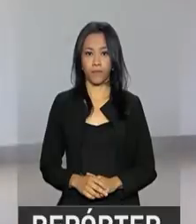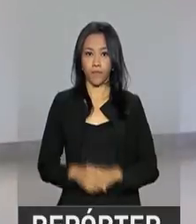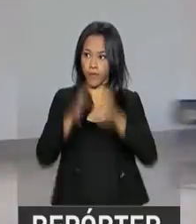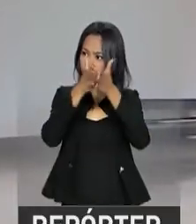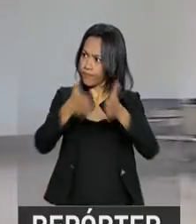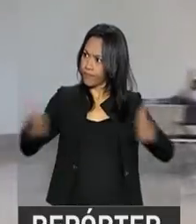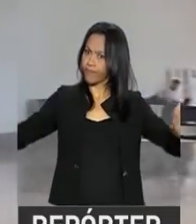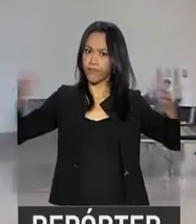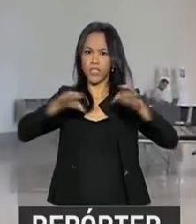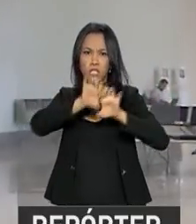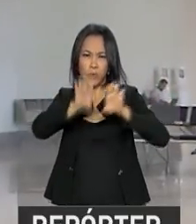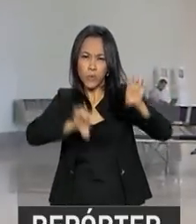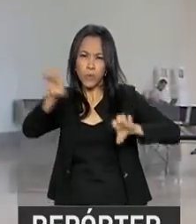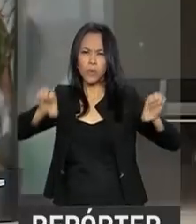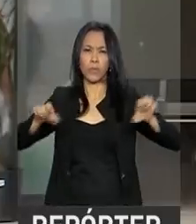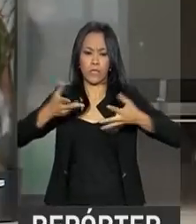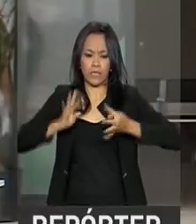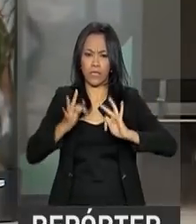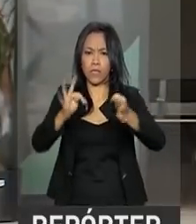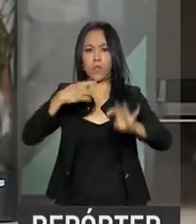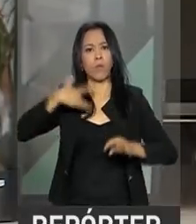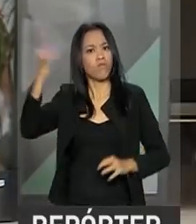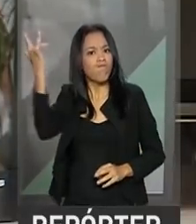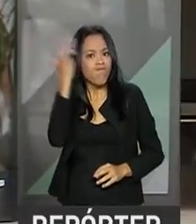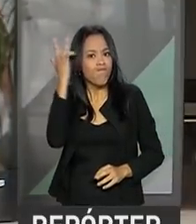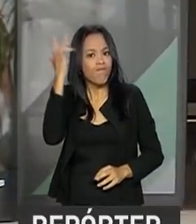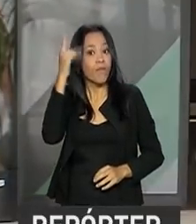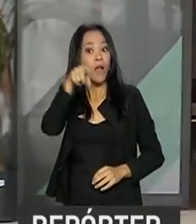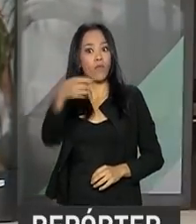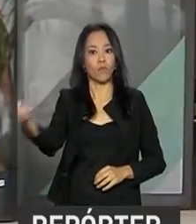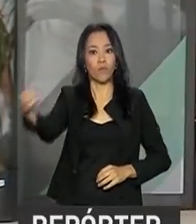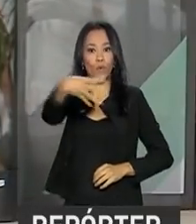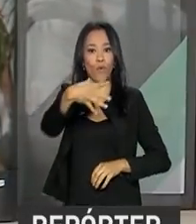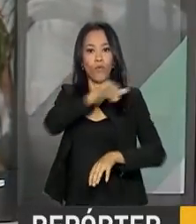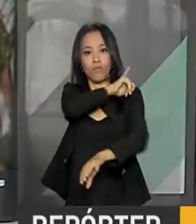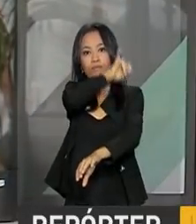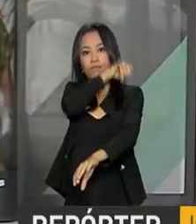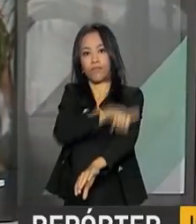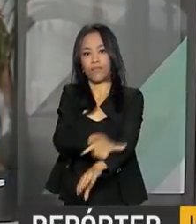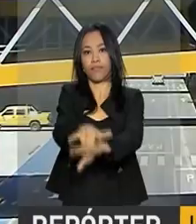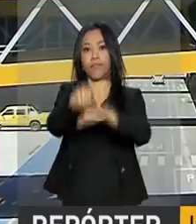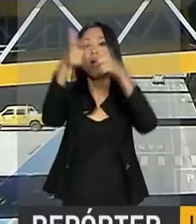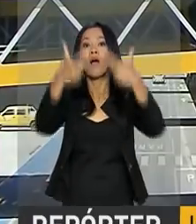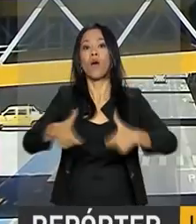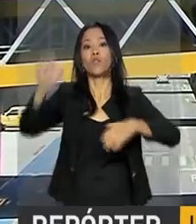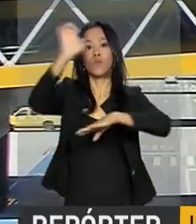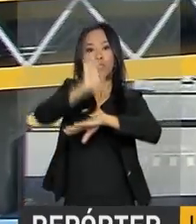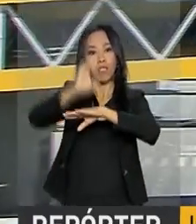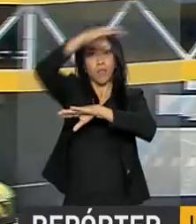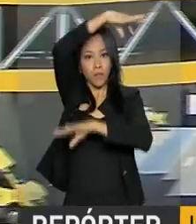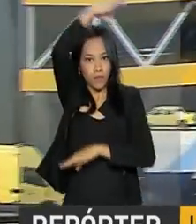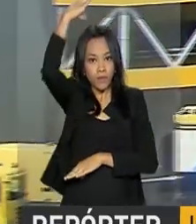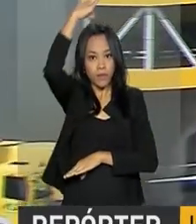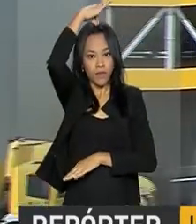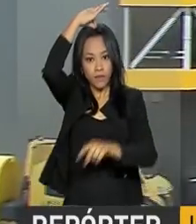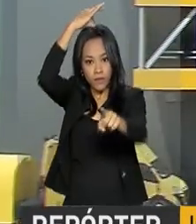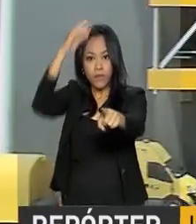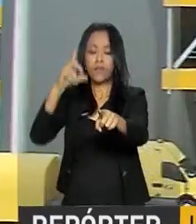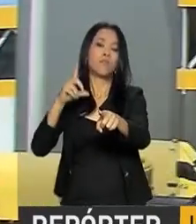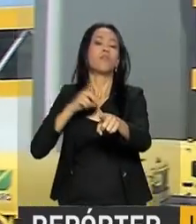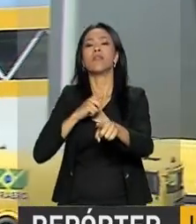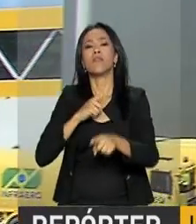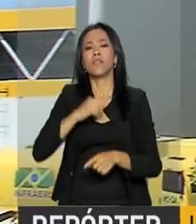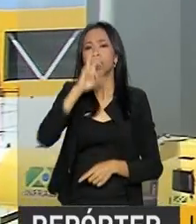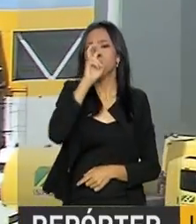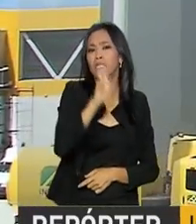Infraestrutura e tecnologia de ponta são as marcas do novo aeroporto de Vitória, no Espírito Santo. O terminal recebeu cerca de